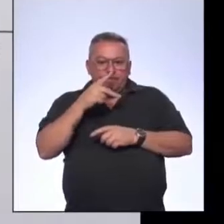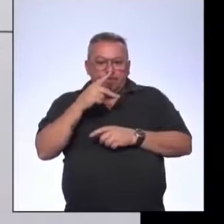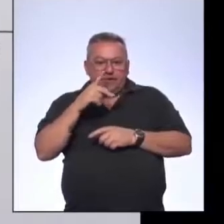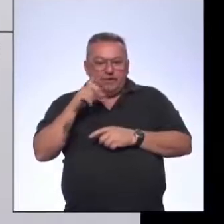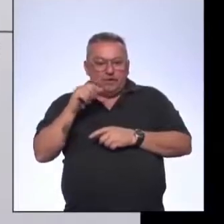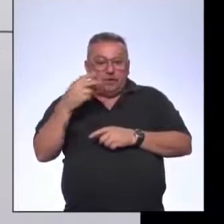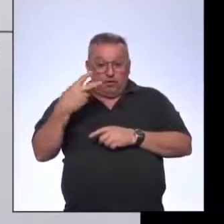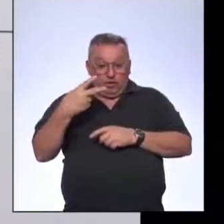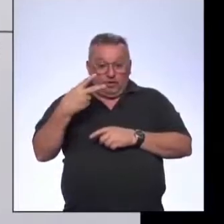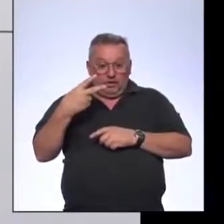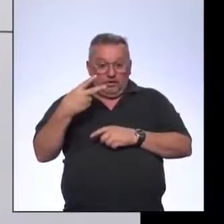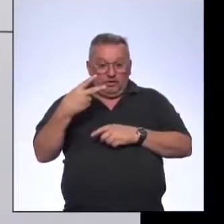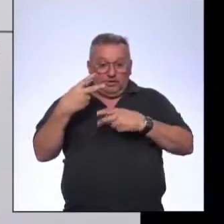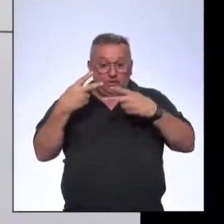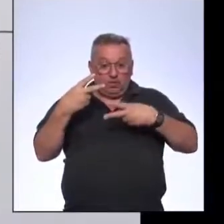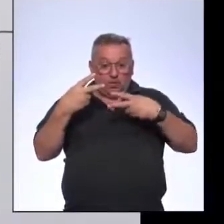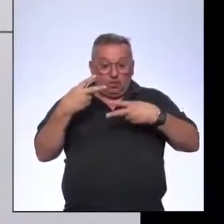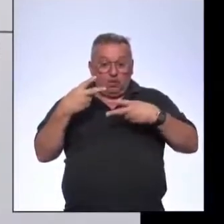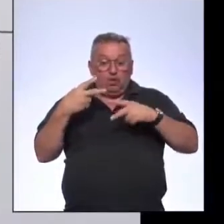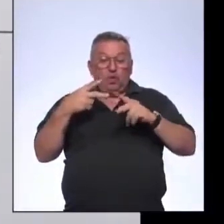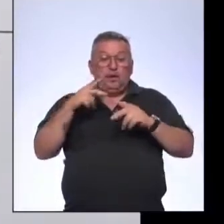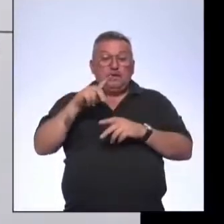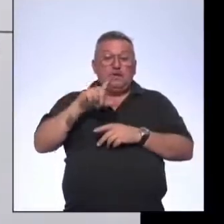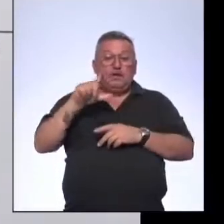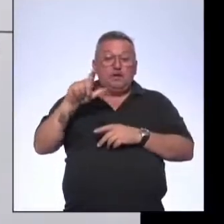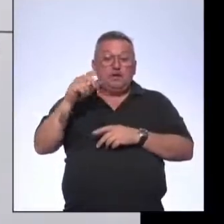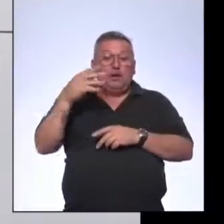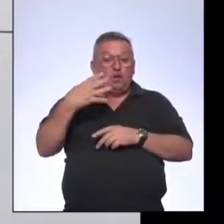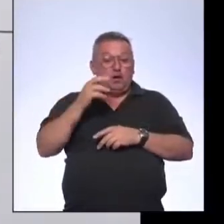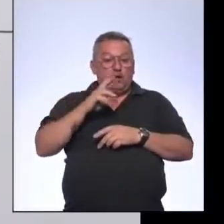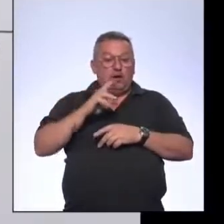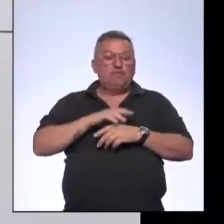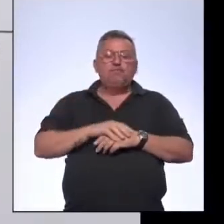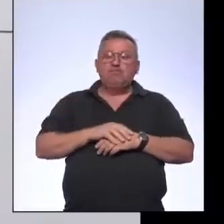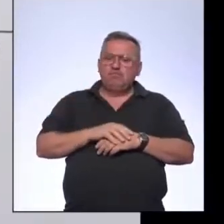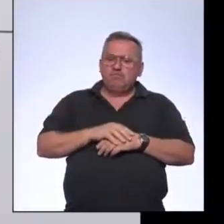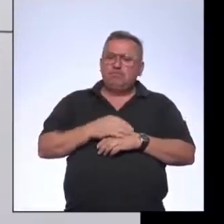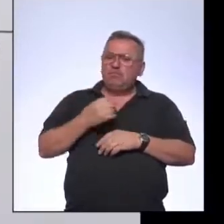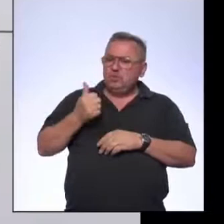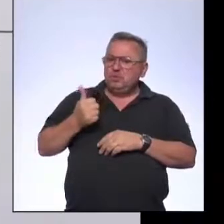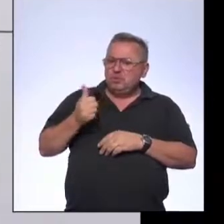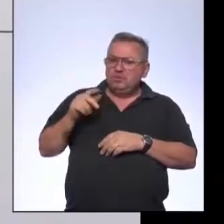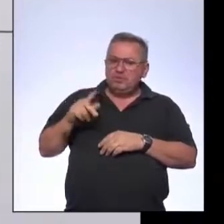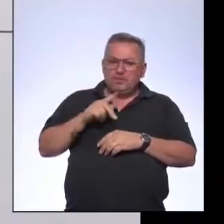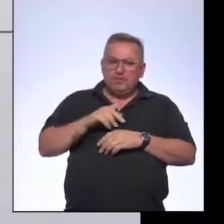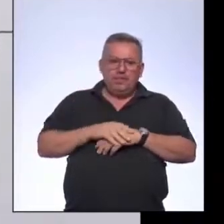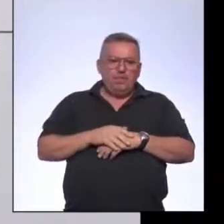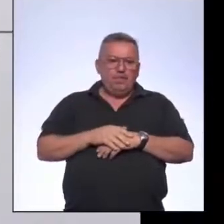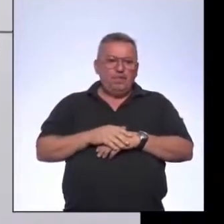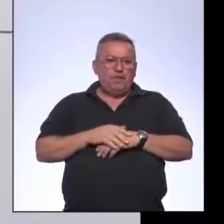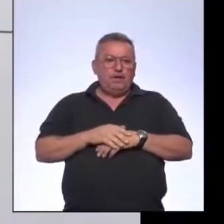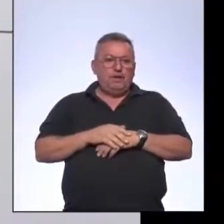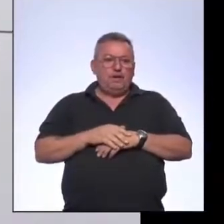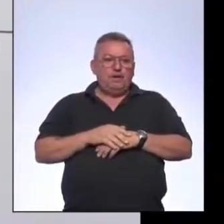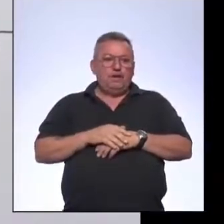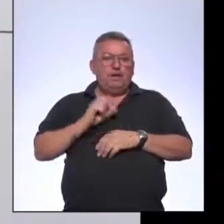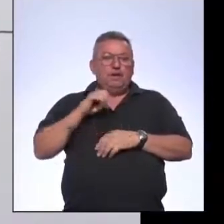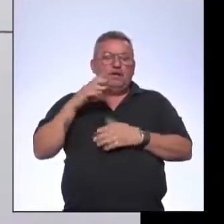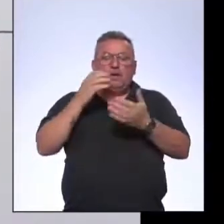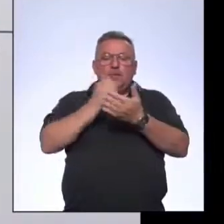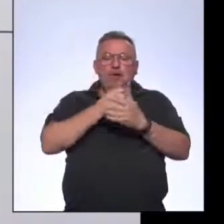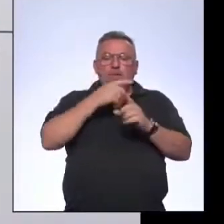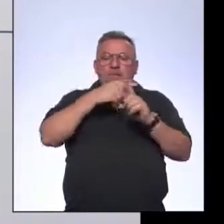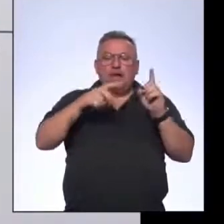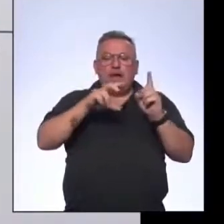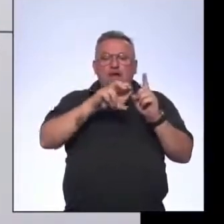22 kg vai quatro reais muito bom professor e se ela pegar por exemplo 500g